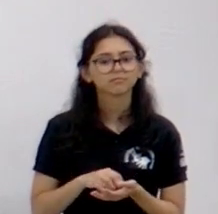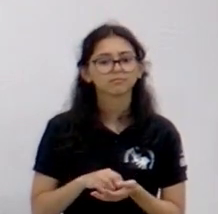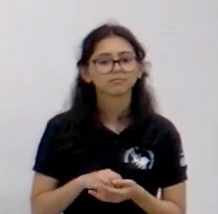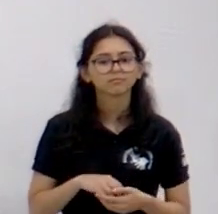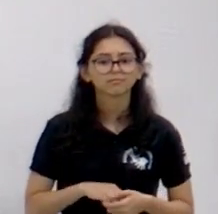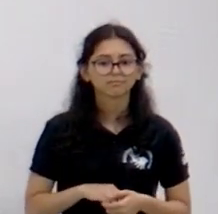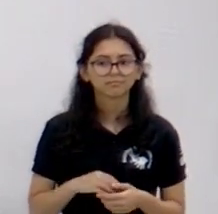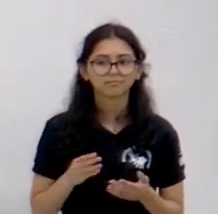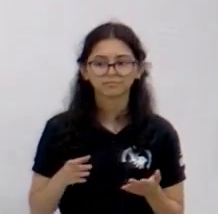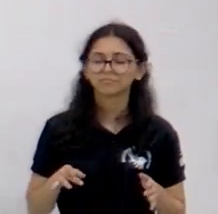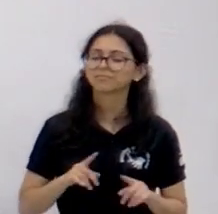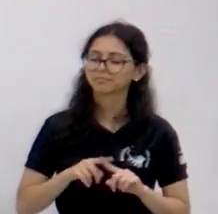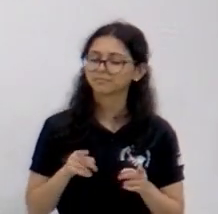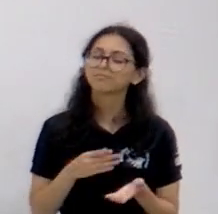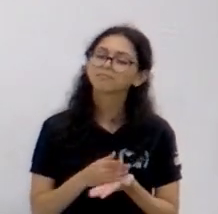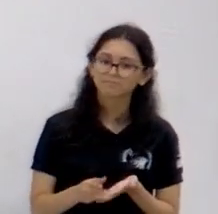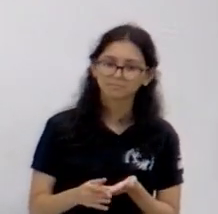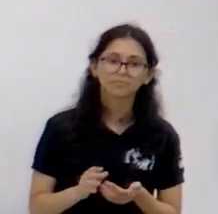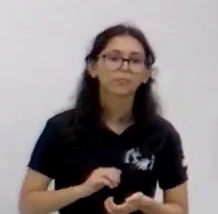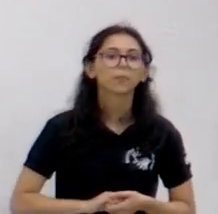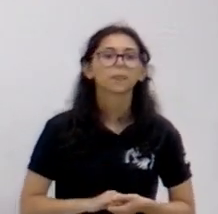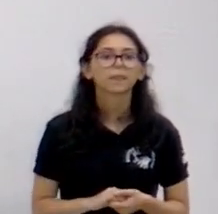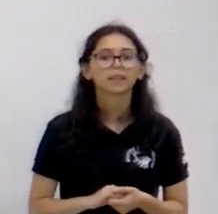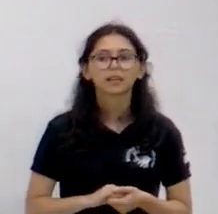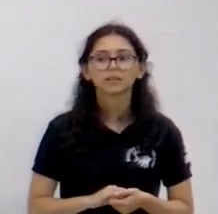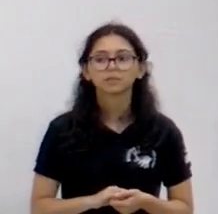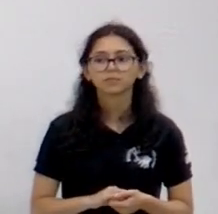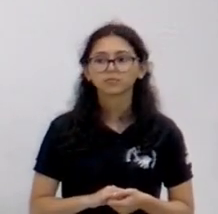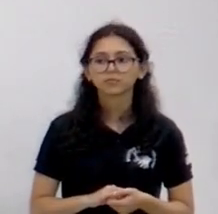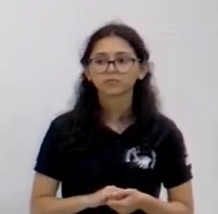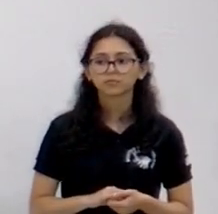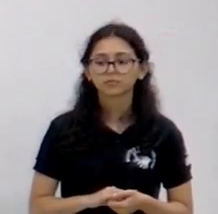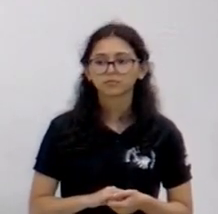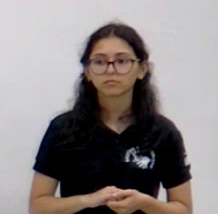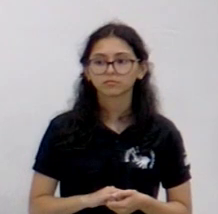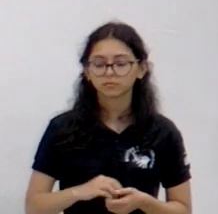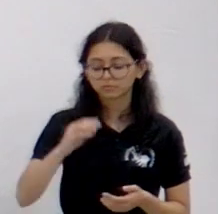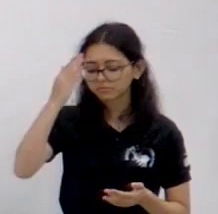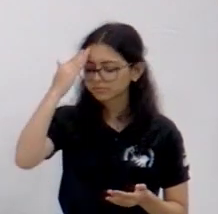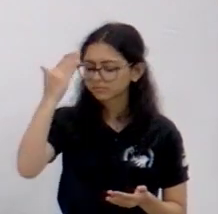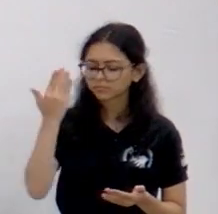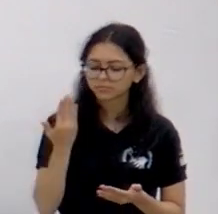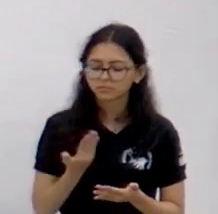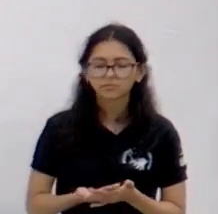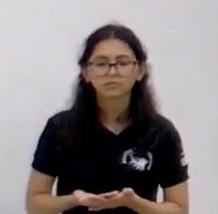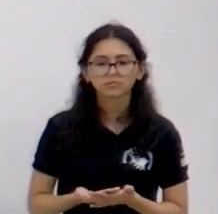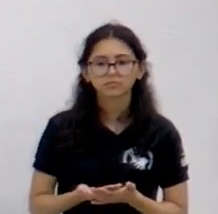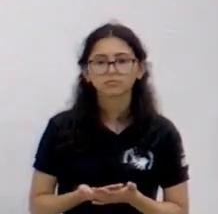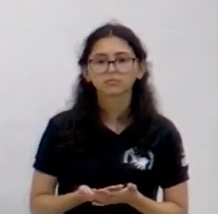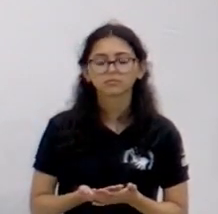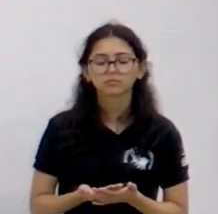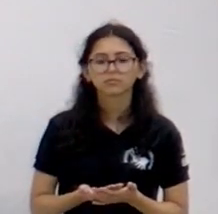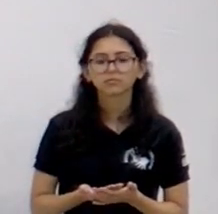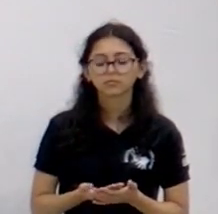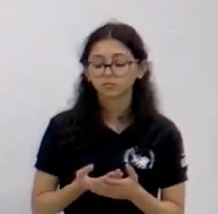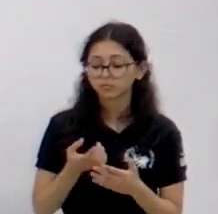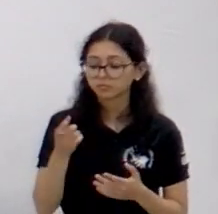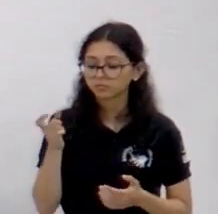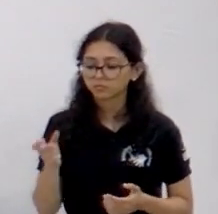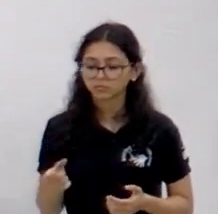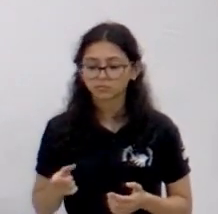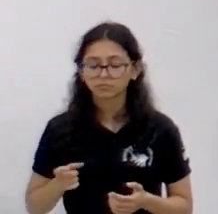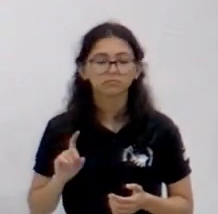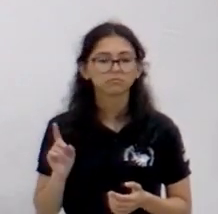Isso. A certeza de um homem valente não pode estar fundamentada, a certeza de um homem não pode estar fundamentada